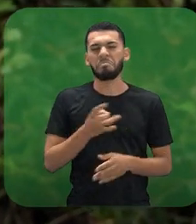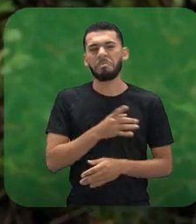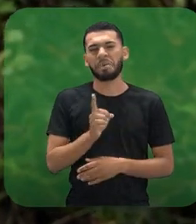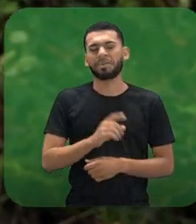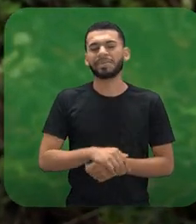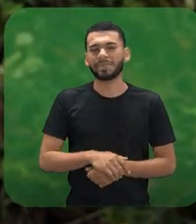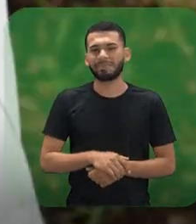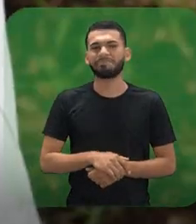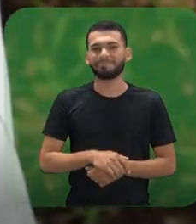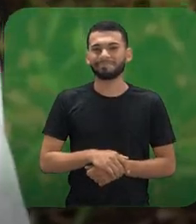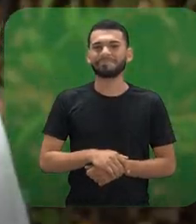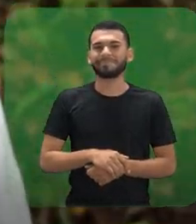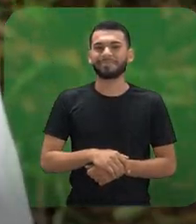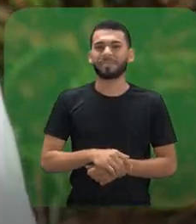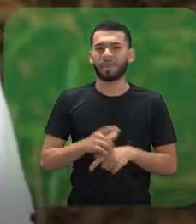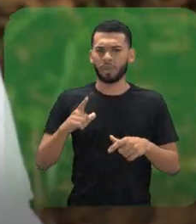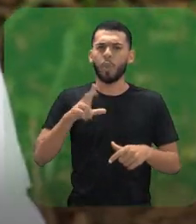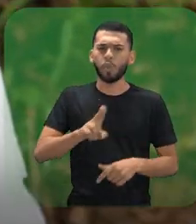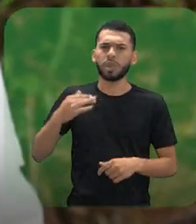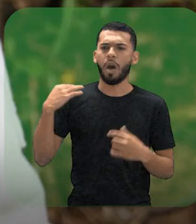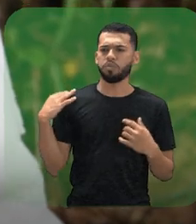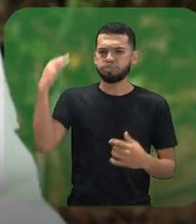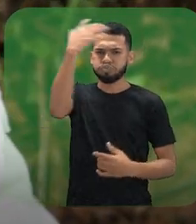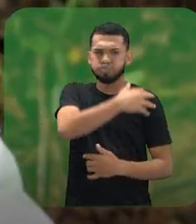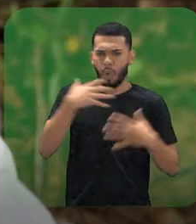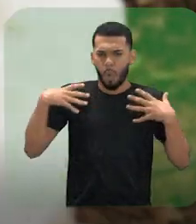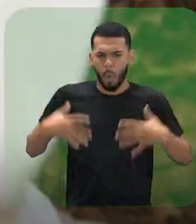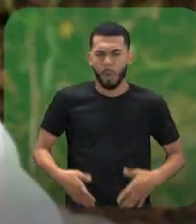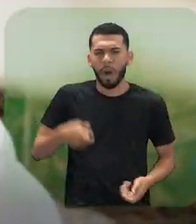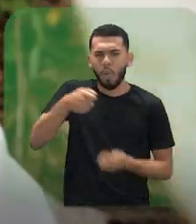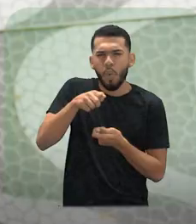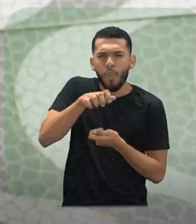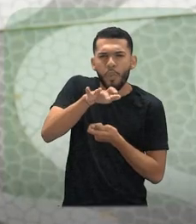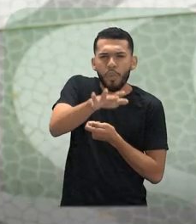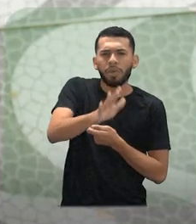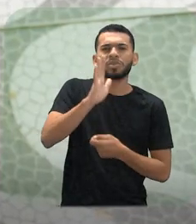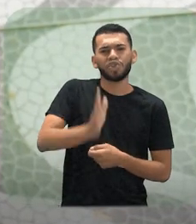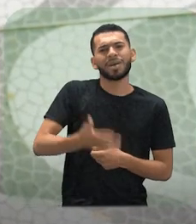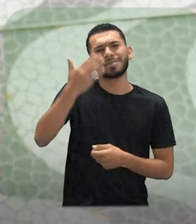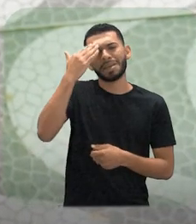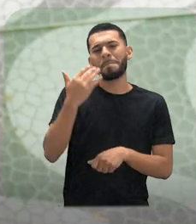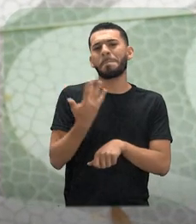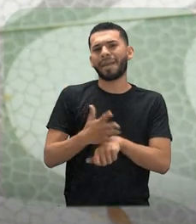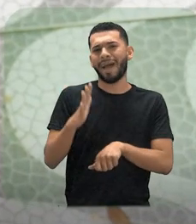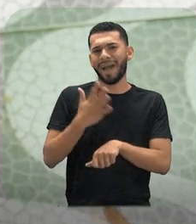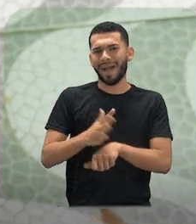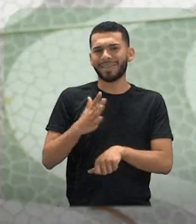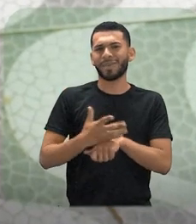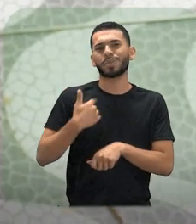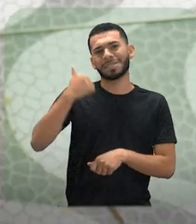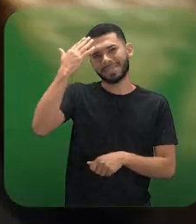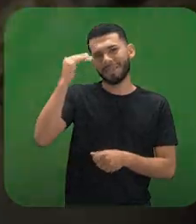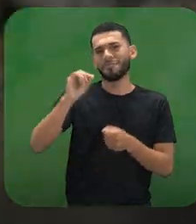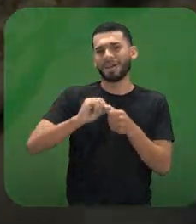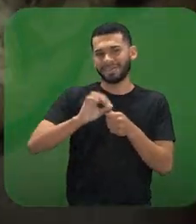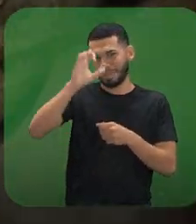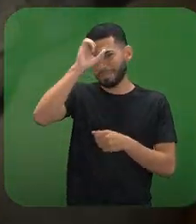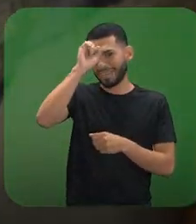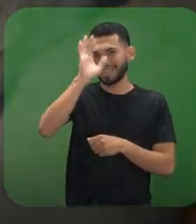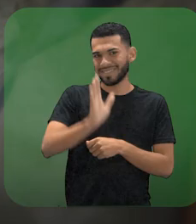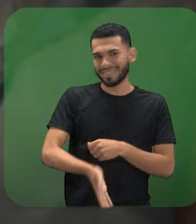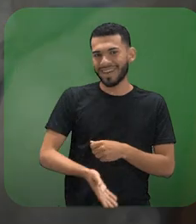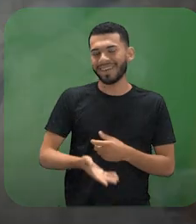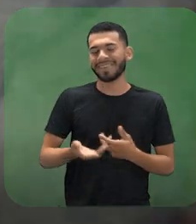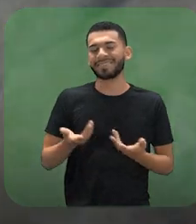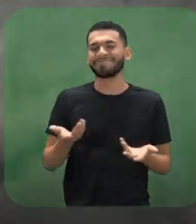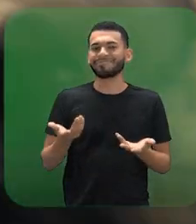eu não tenho medo não, mais não. Na verdade agora eu não tenho medo não. Com aquela roupa, né? Com a fumacinha, que eu já sei já a prática como é, eu sei